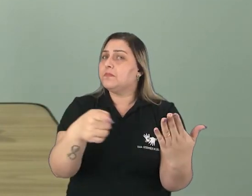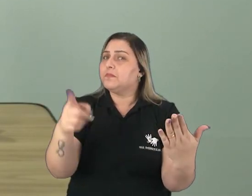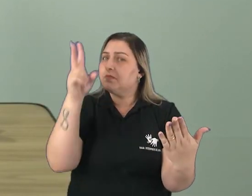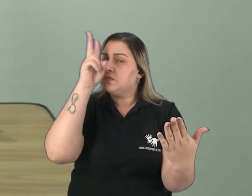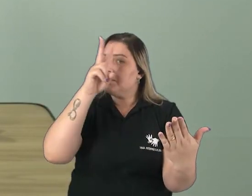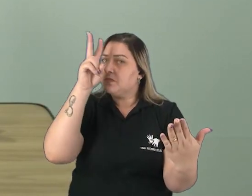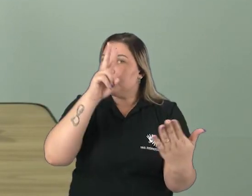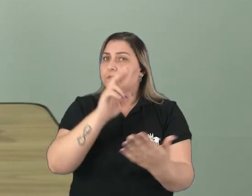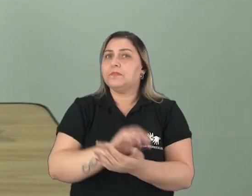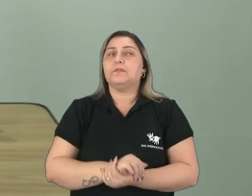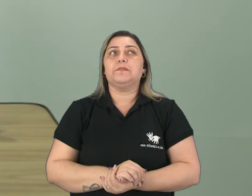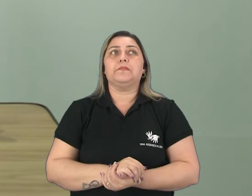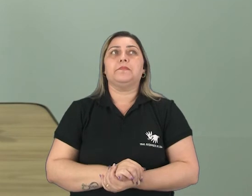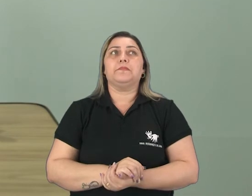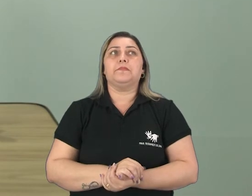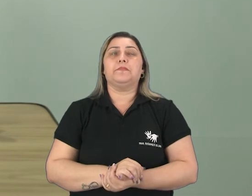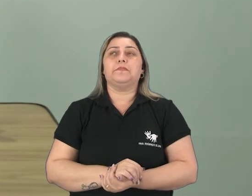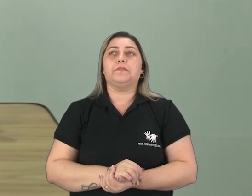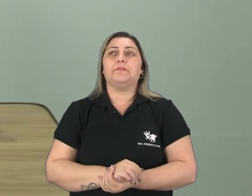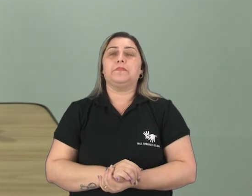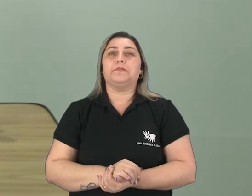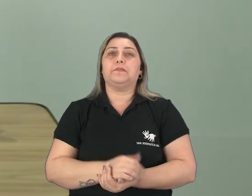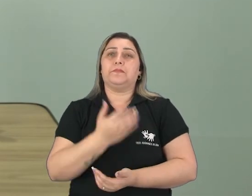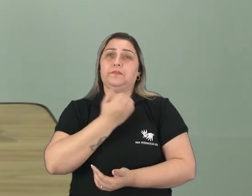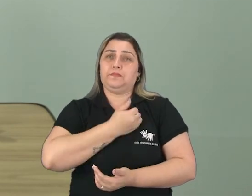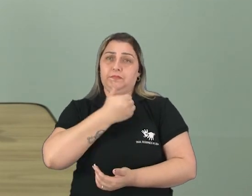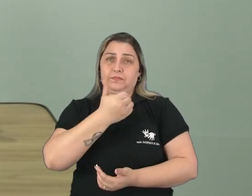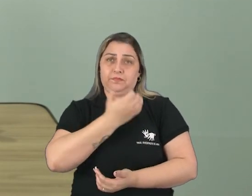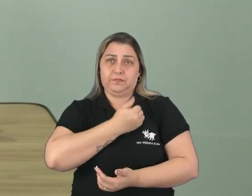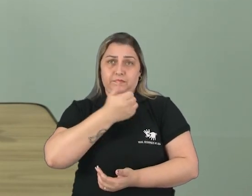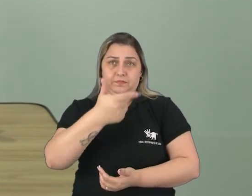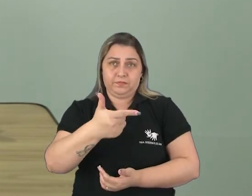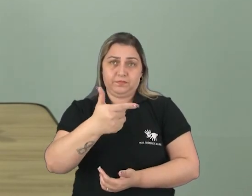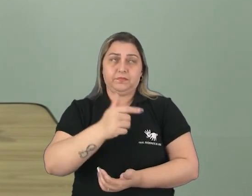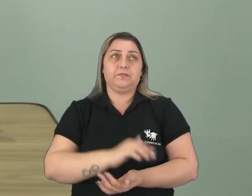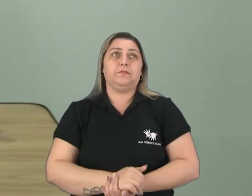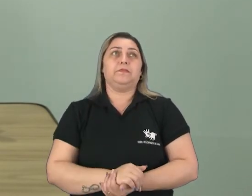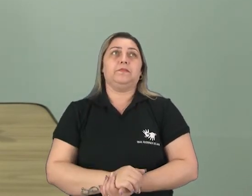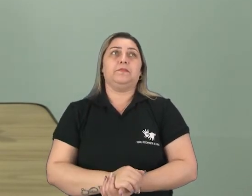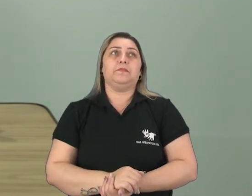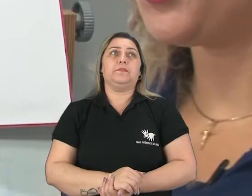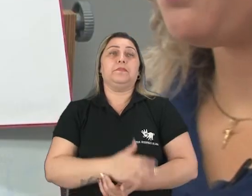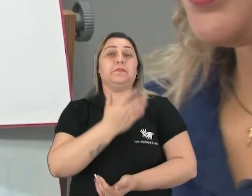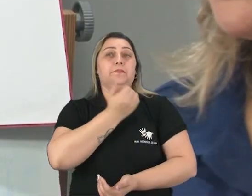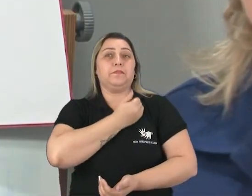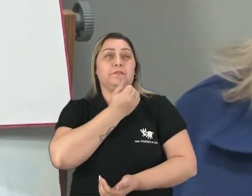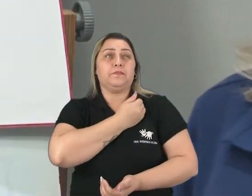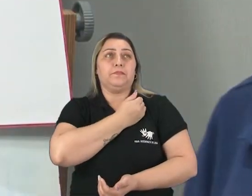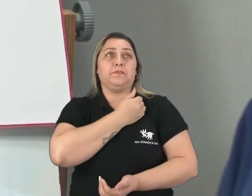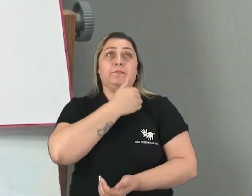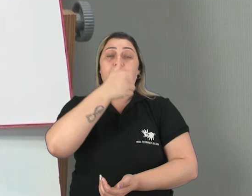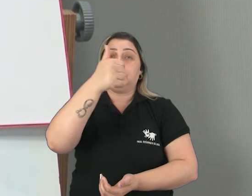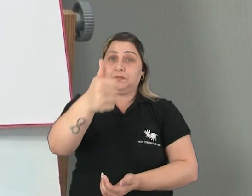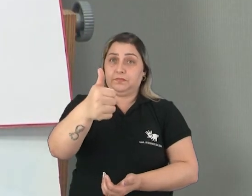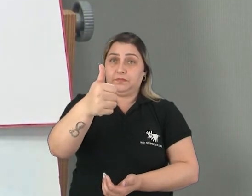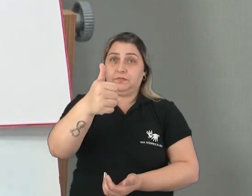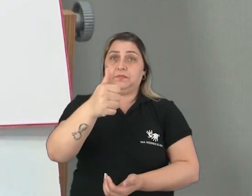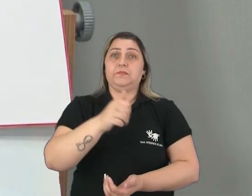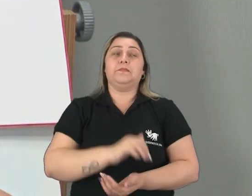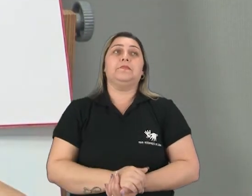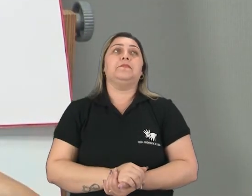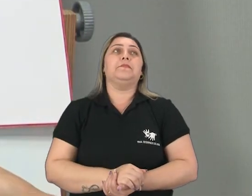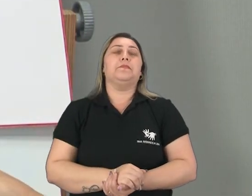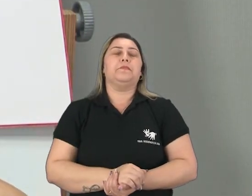ainda lembram? Será que é o número 1, o número 2? É o número